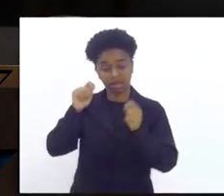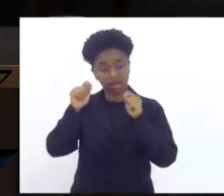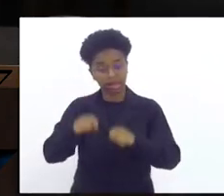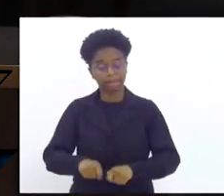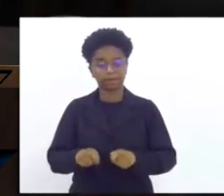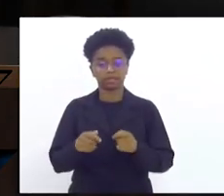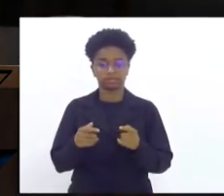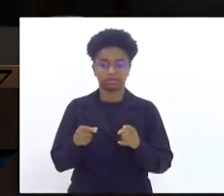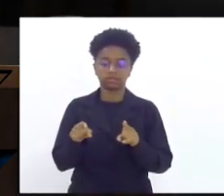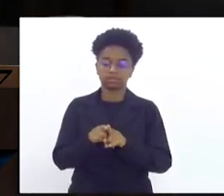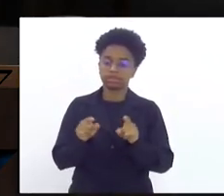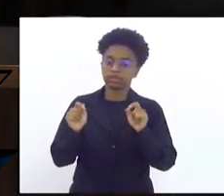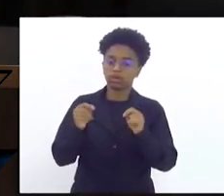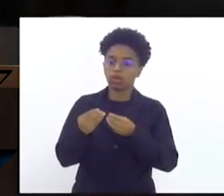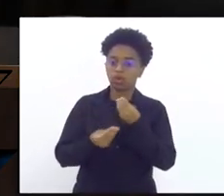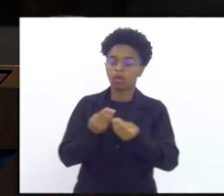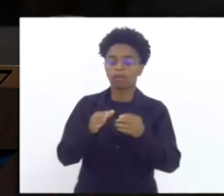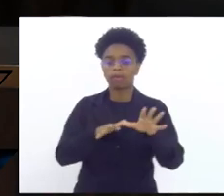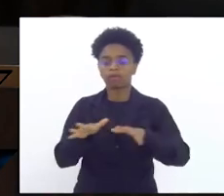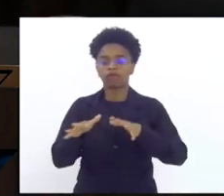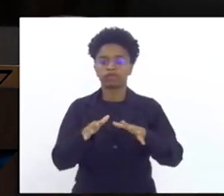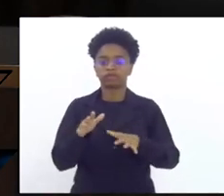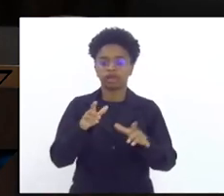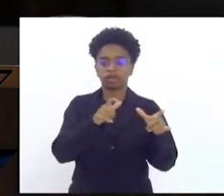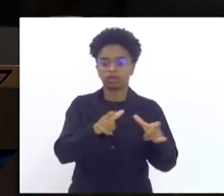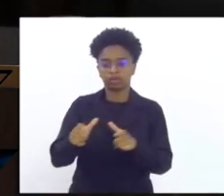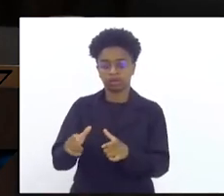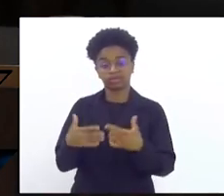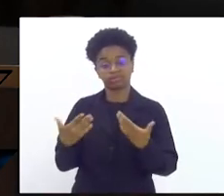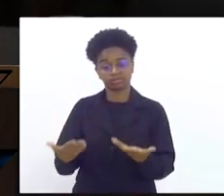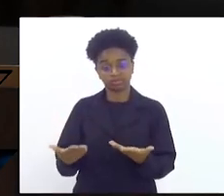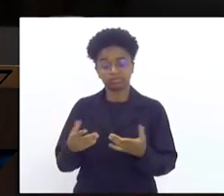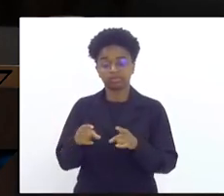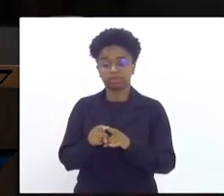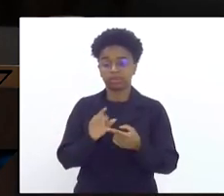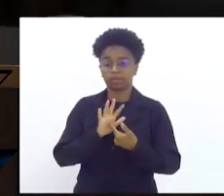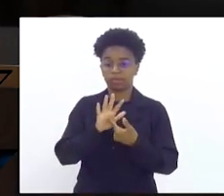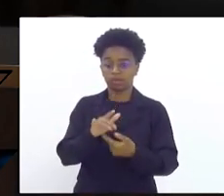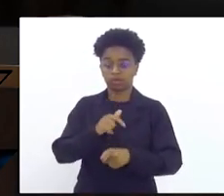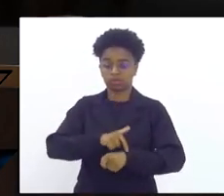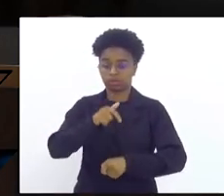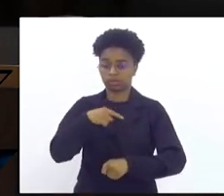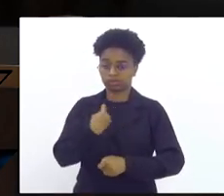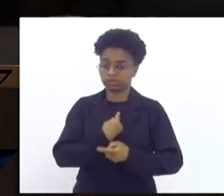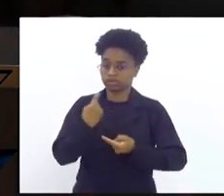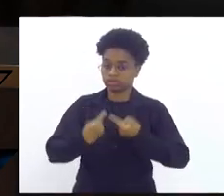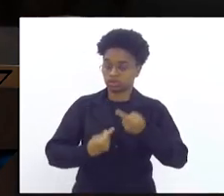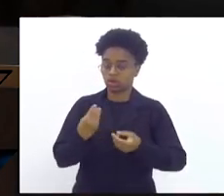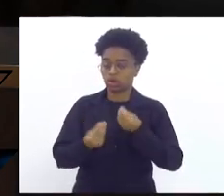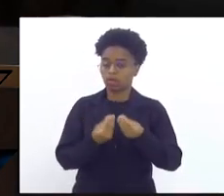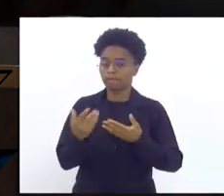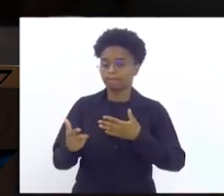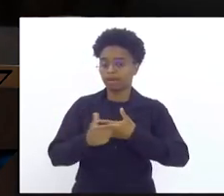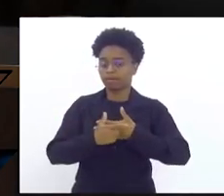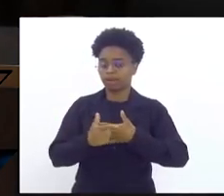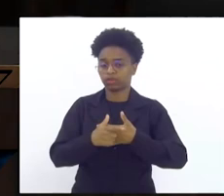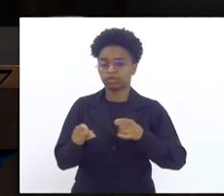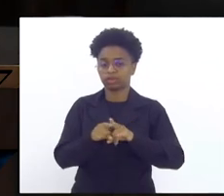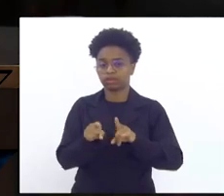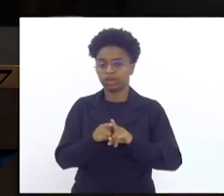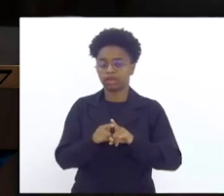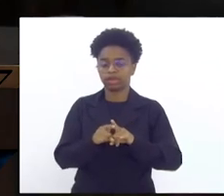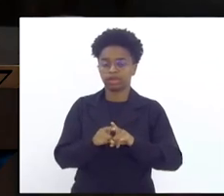de movimentar os espaços inteligência isso também vai se manifestar na hora que nós vamos debater o papel e a funcionalidade da guarda municipal